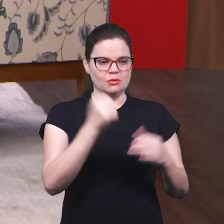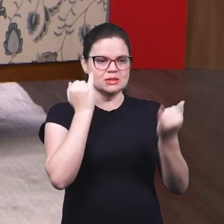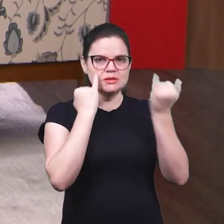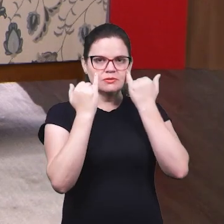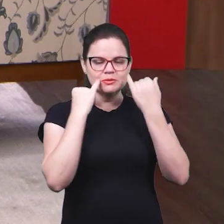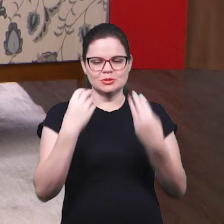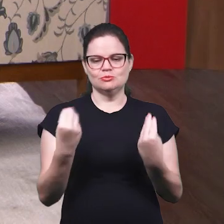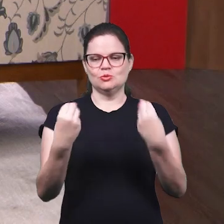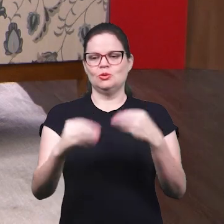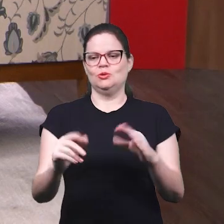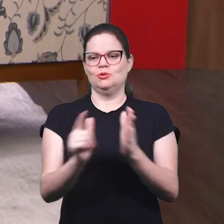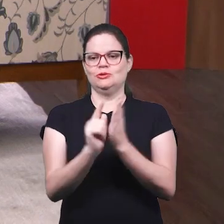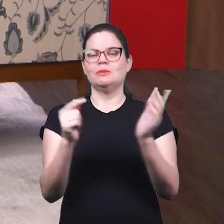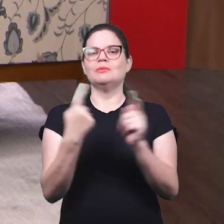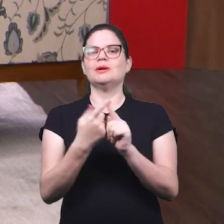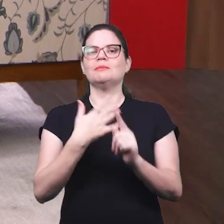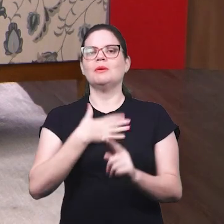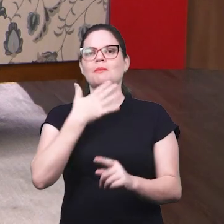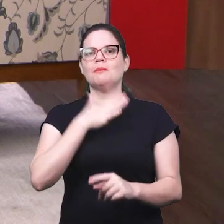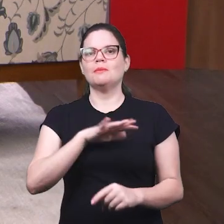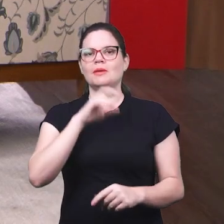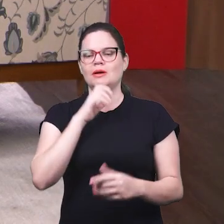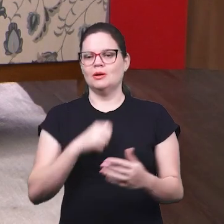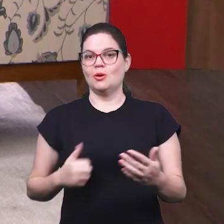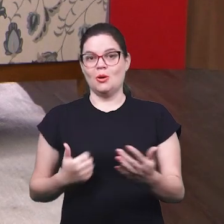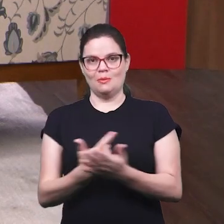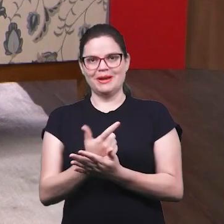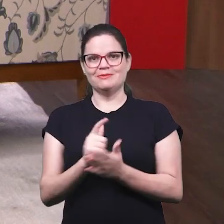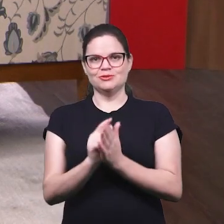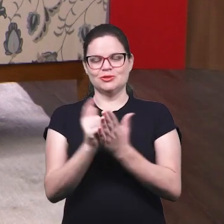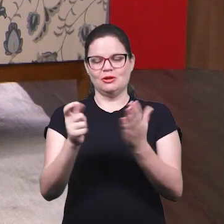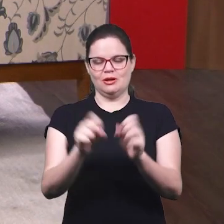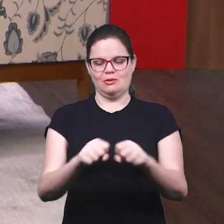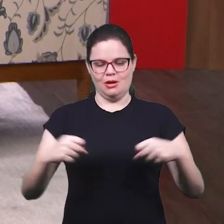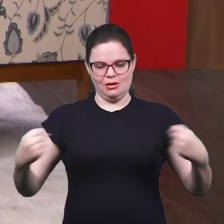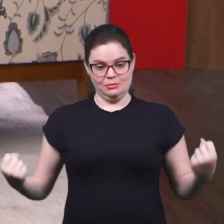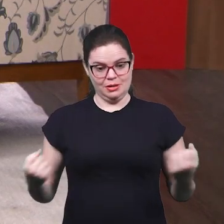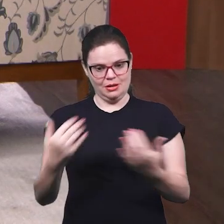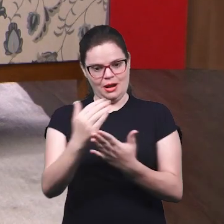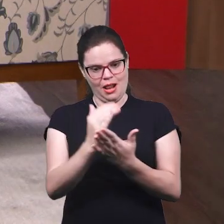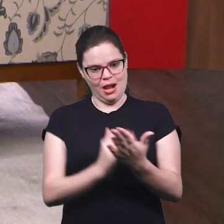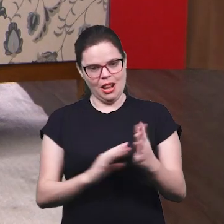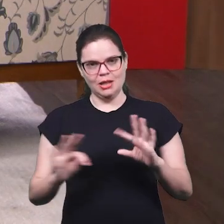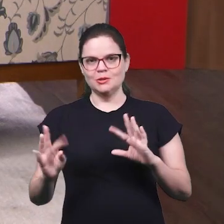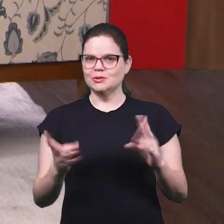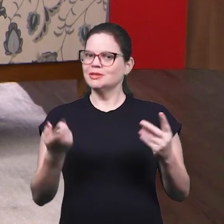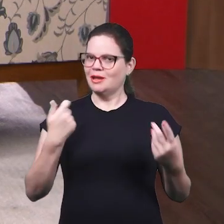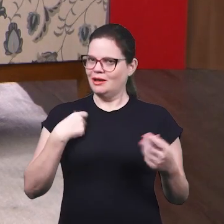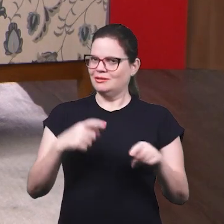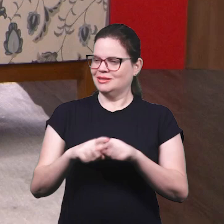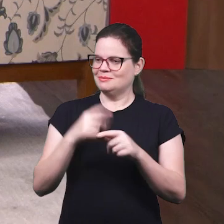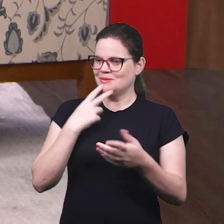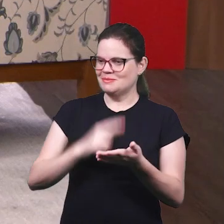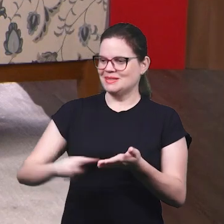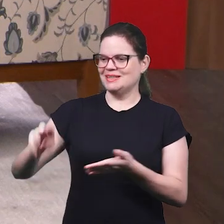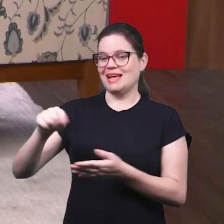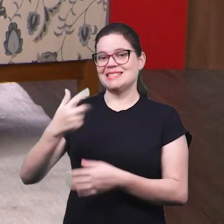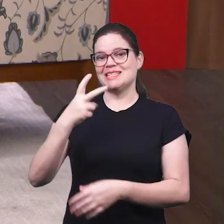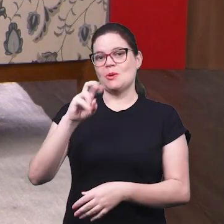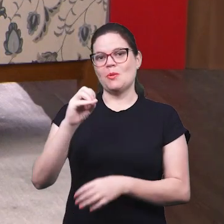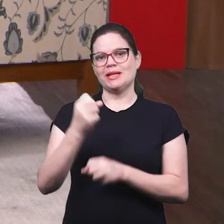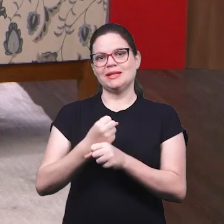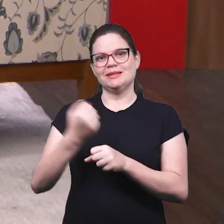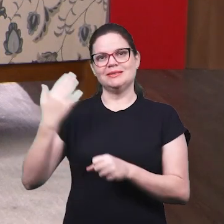publicado no jornal, meu pai comprava o jornal, e quando eu abro lá, está lá a nota que eu mandei, então eu fui seu correspondente, há 50